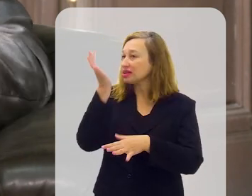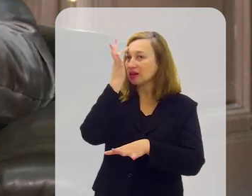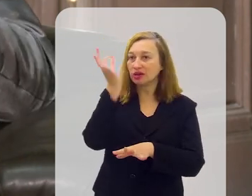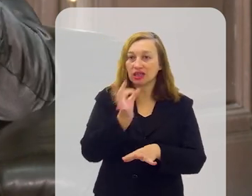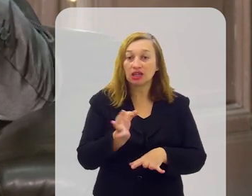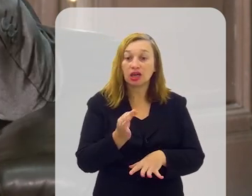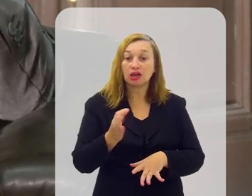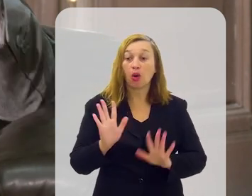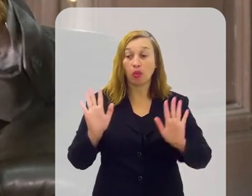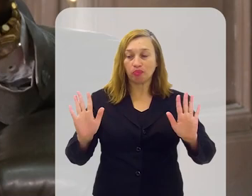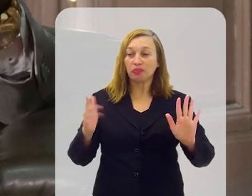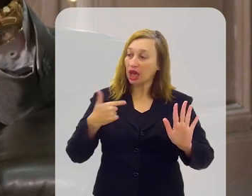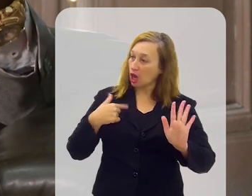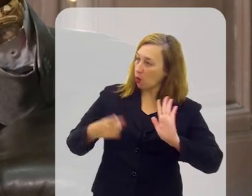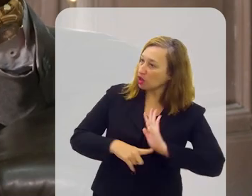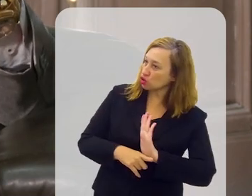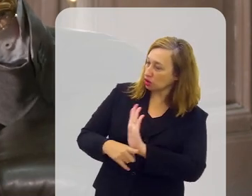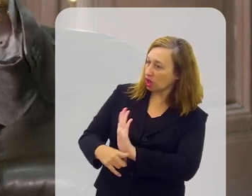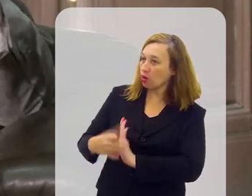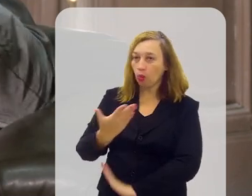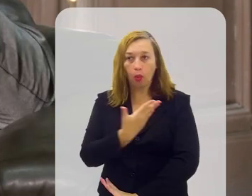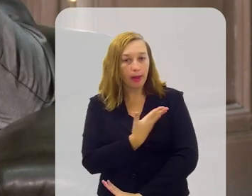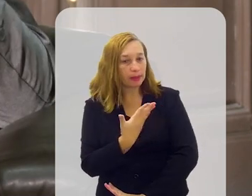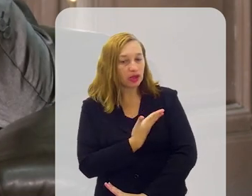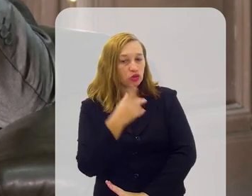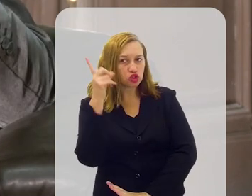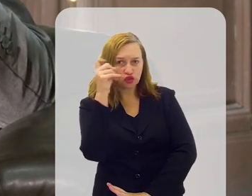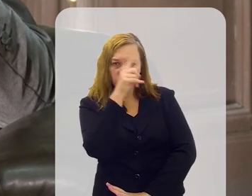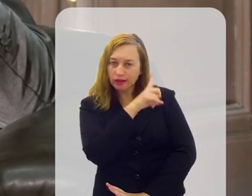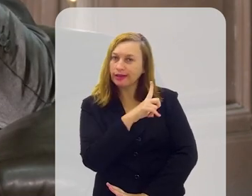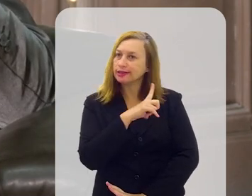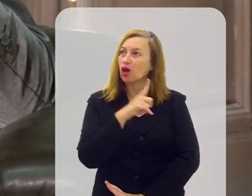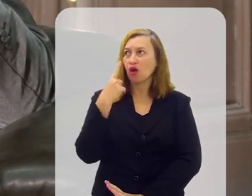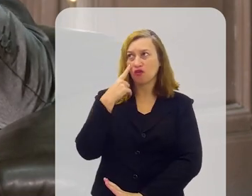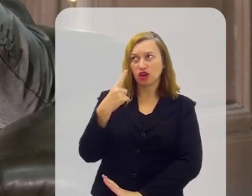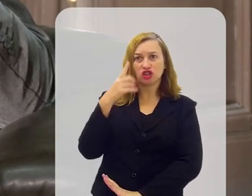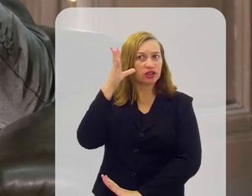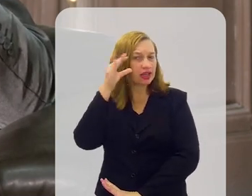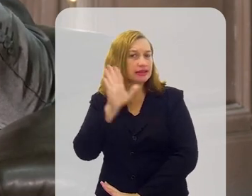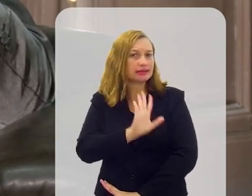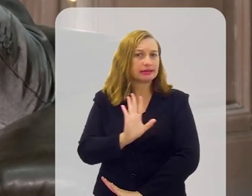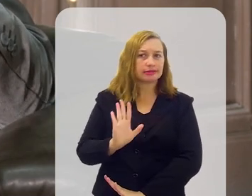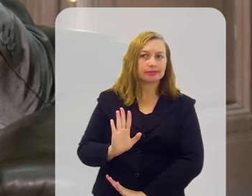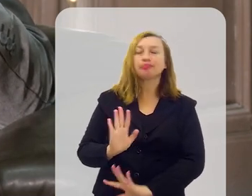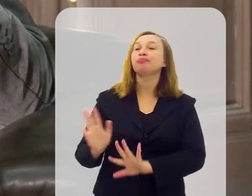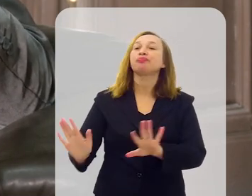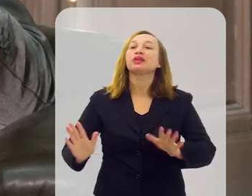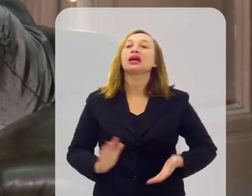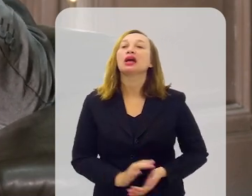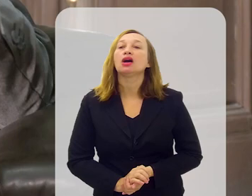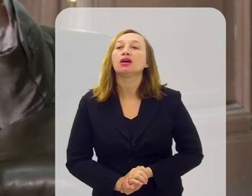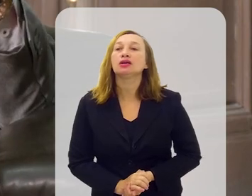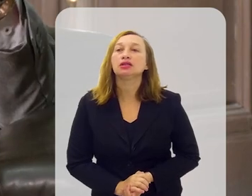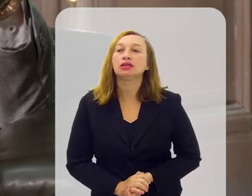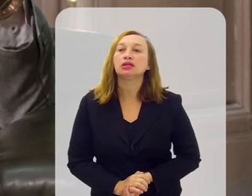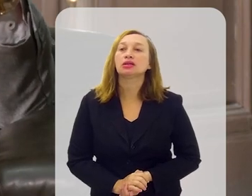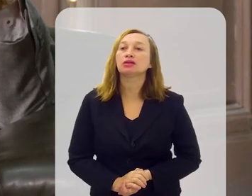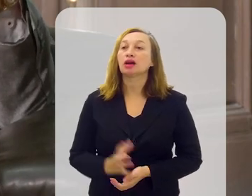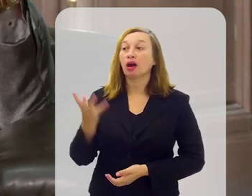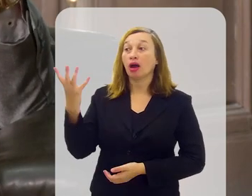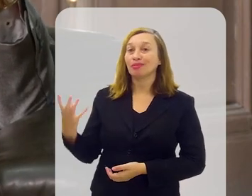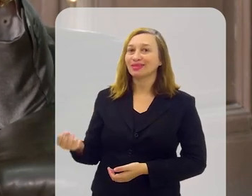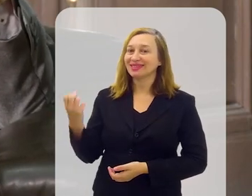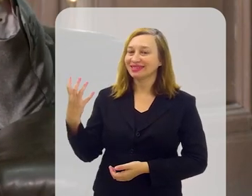eu ajudei um amigo. Uhum. Um amigo estava em dificuldades. Olha só que interessante, nada a ver, né? Ele estava em dificuldades com